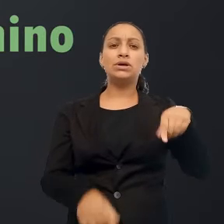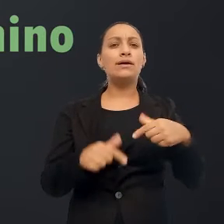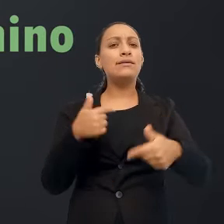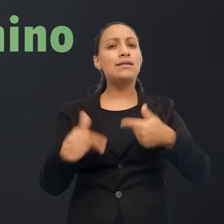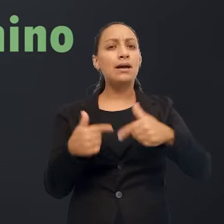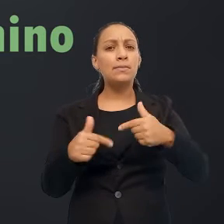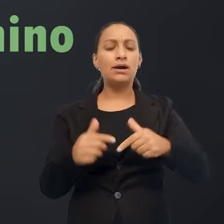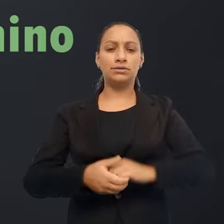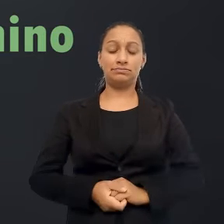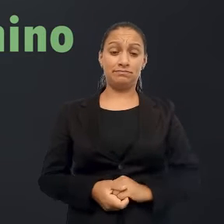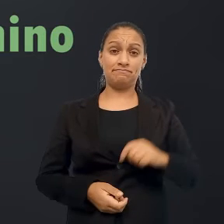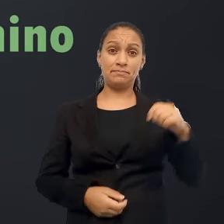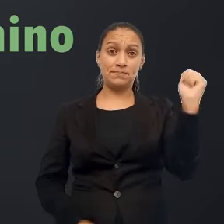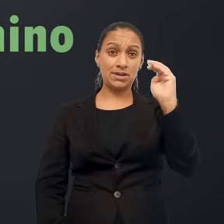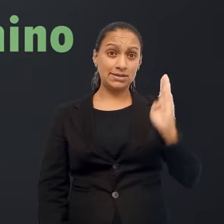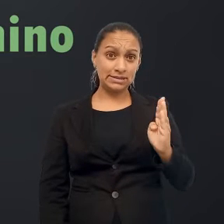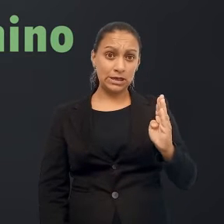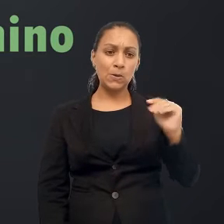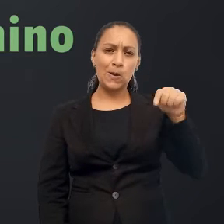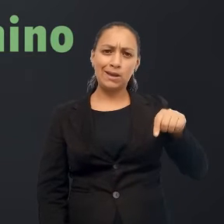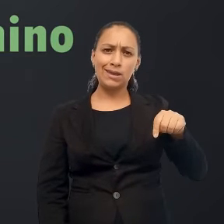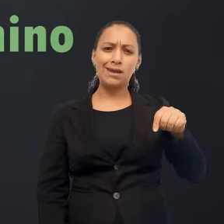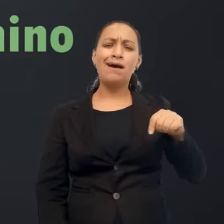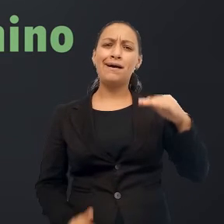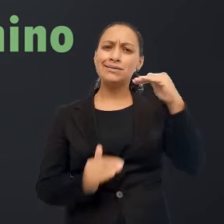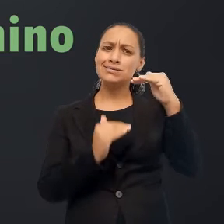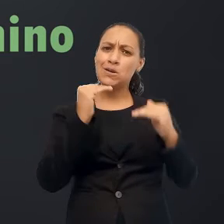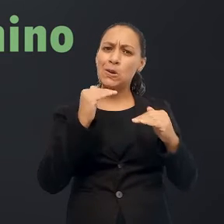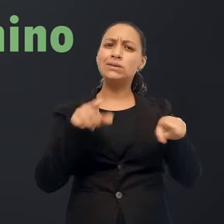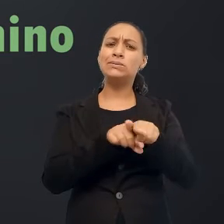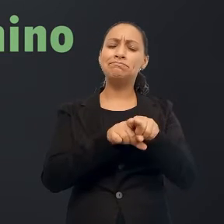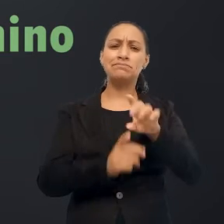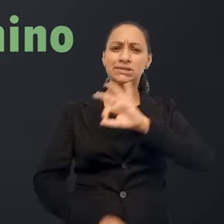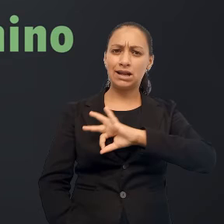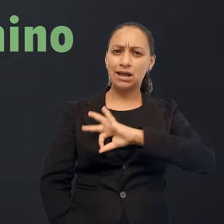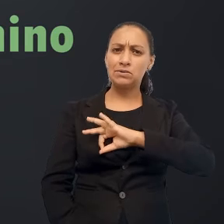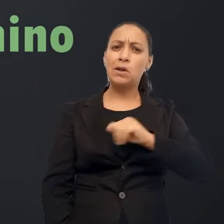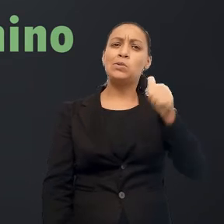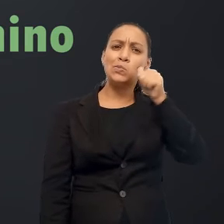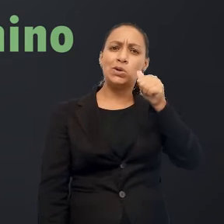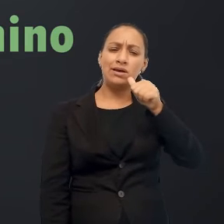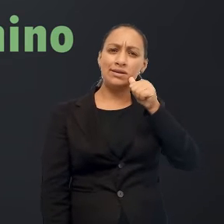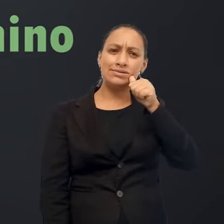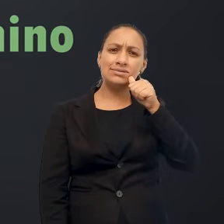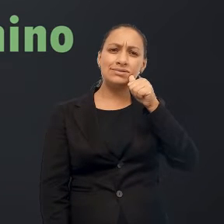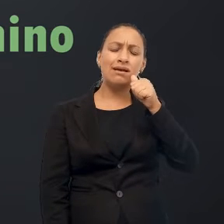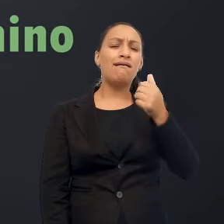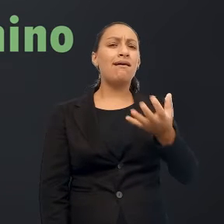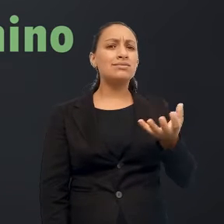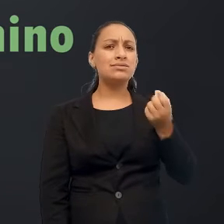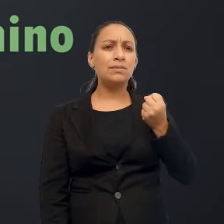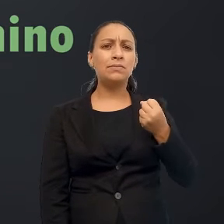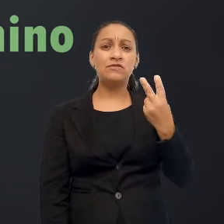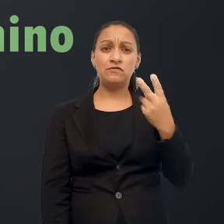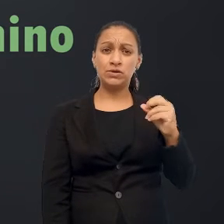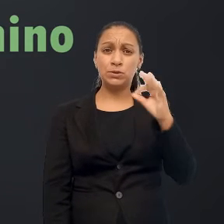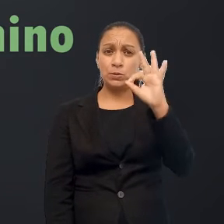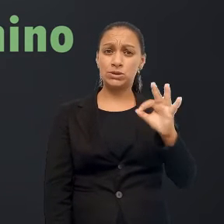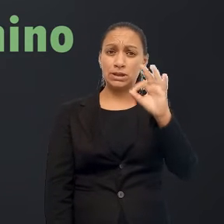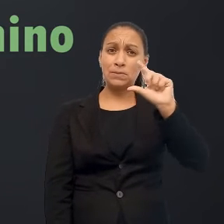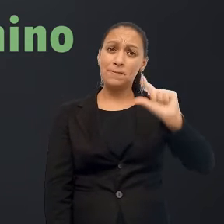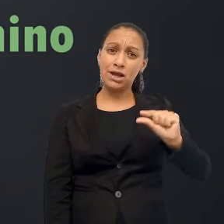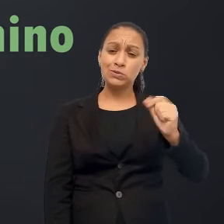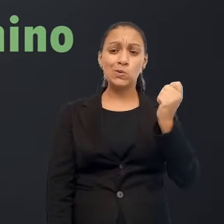trabalho. No Brasil, há desigualdade também salarial. As mulheres recebem cerca de 20% menos que os